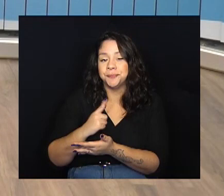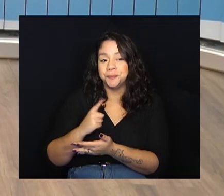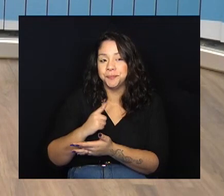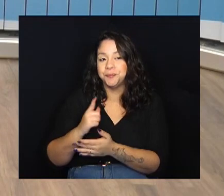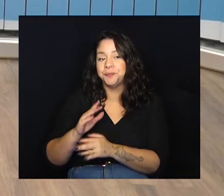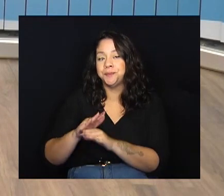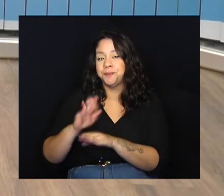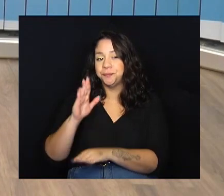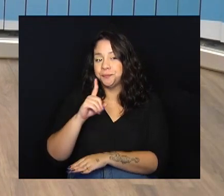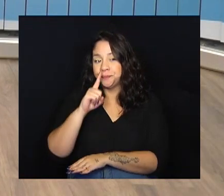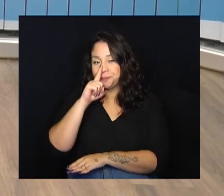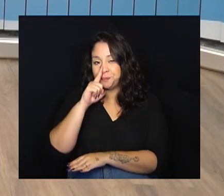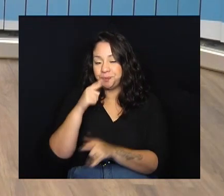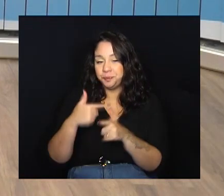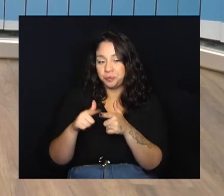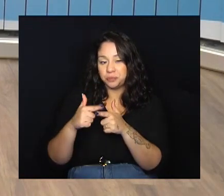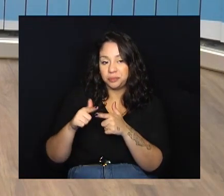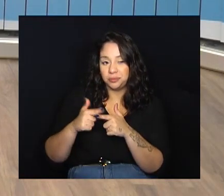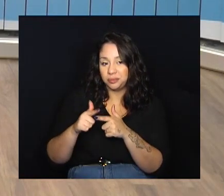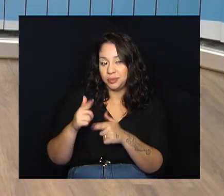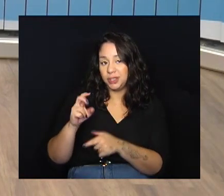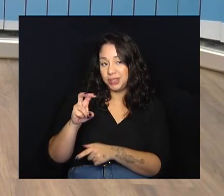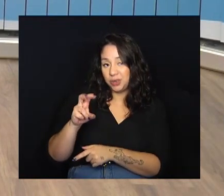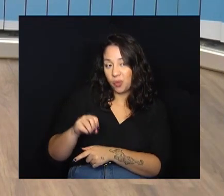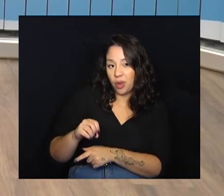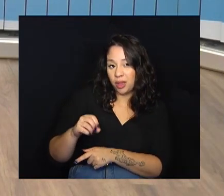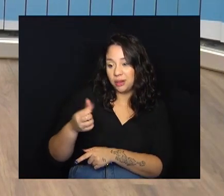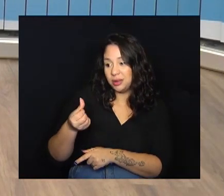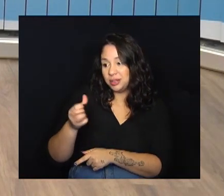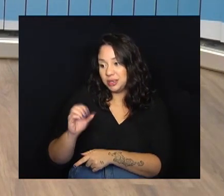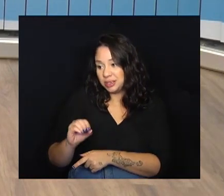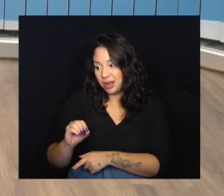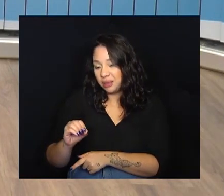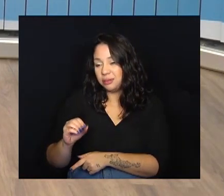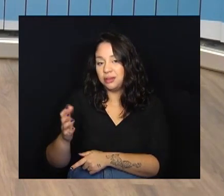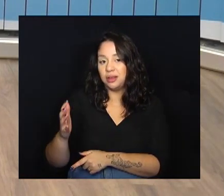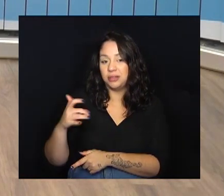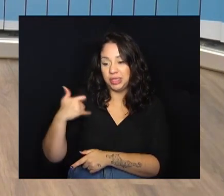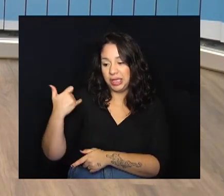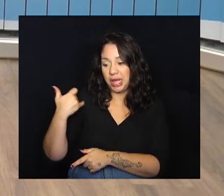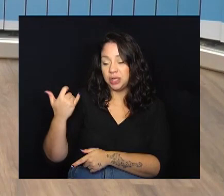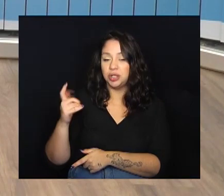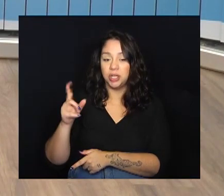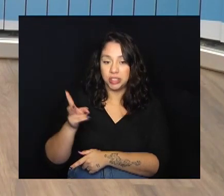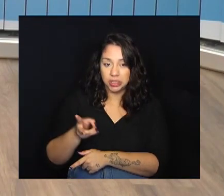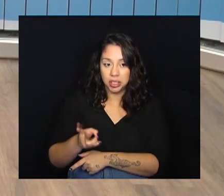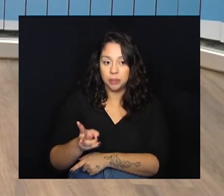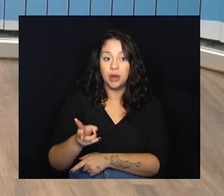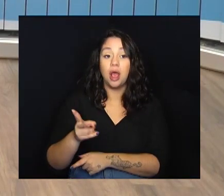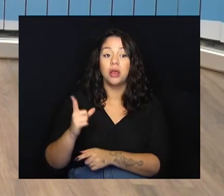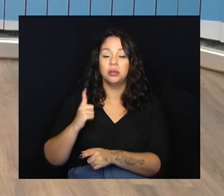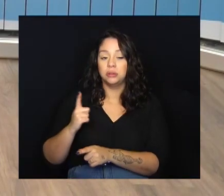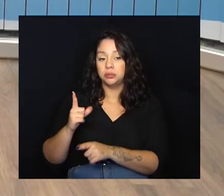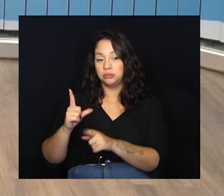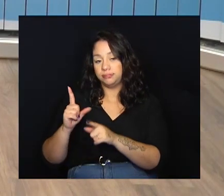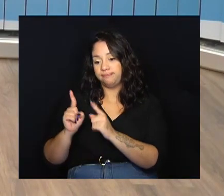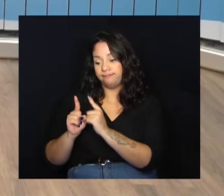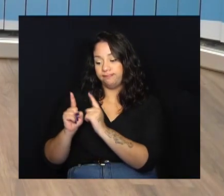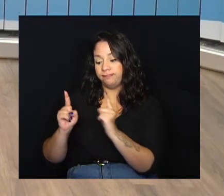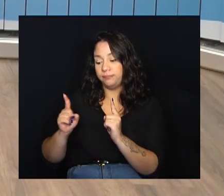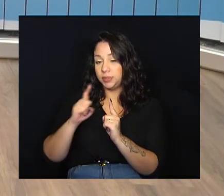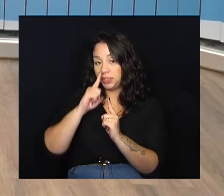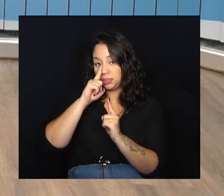o risco de ter um problema de 50 60 70 anos é continuamente mesmo e depois essa questão do risco da